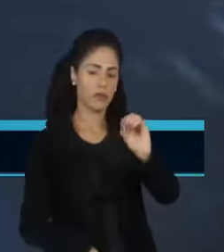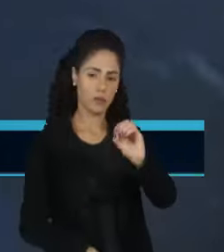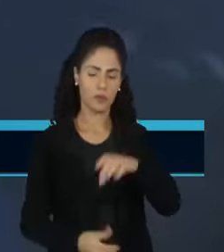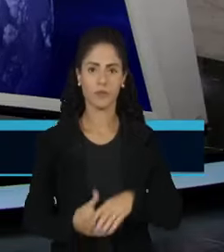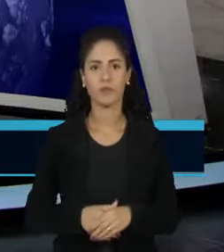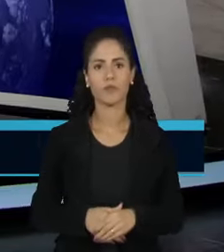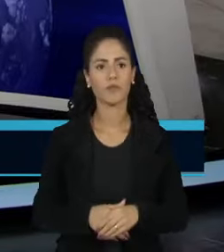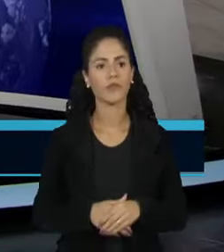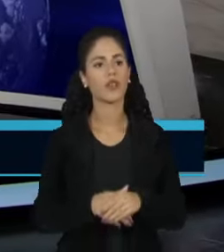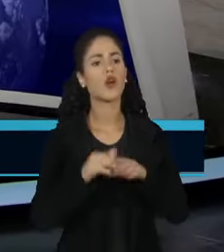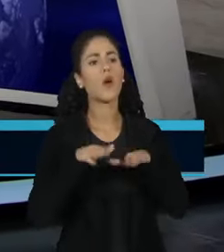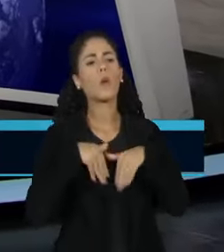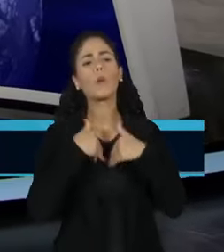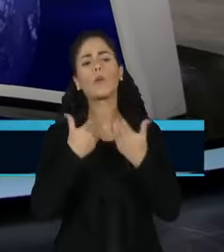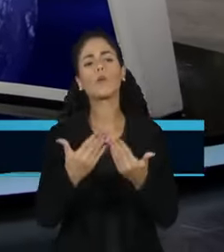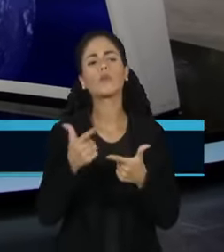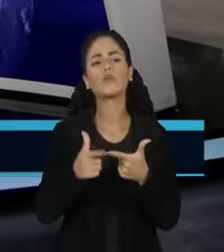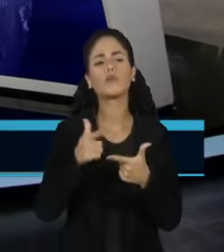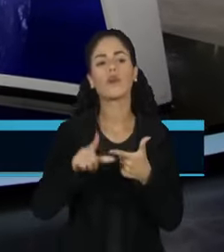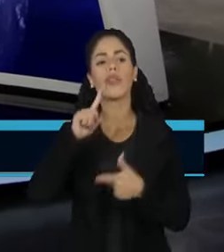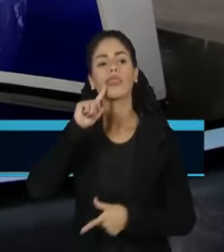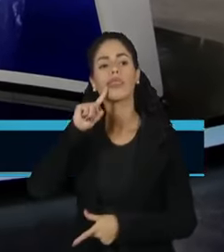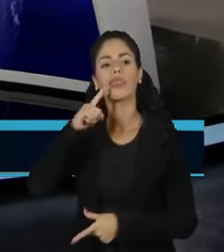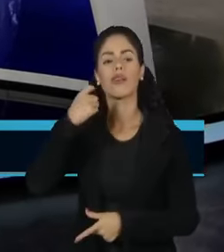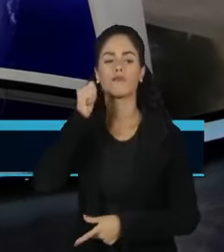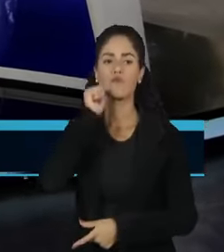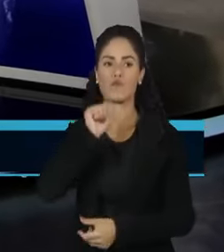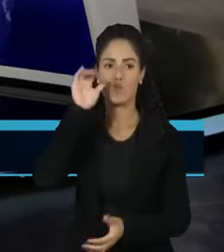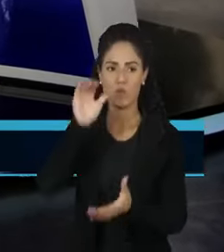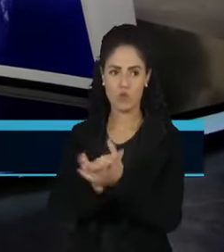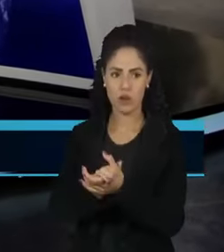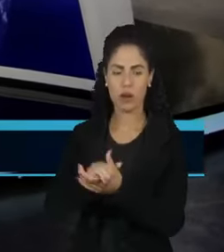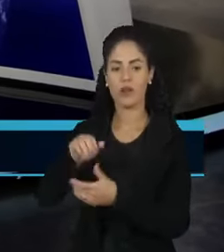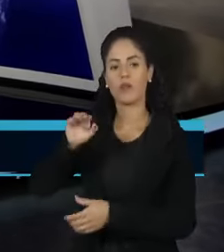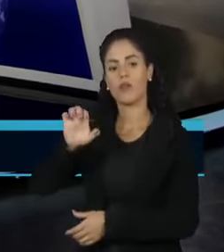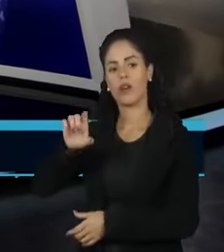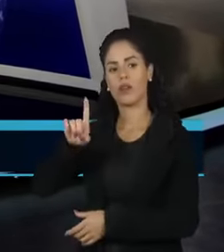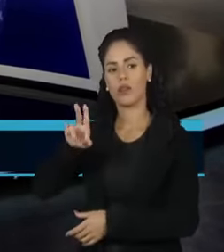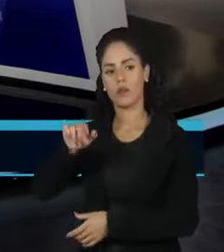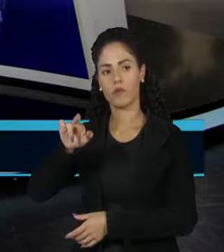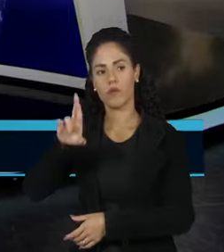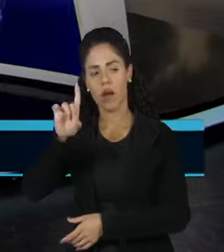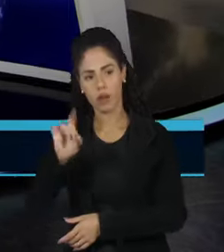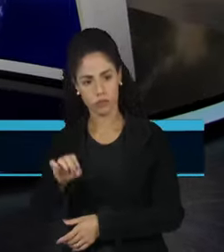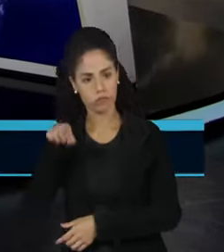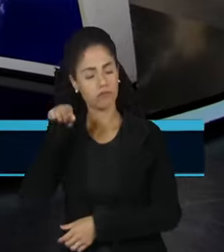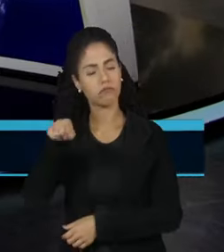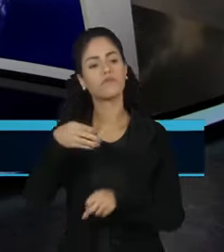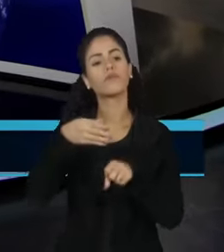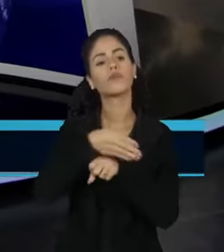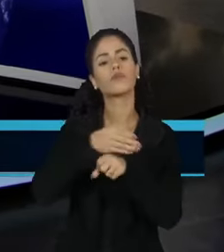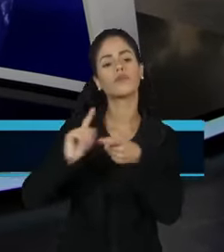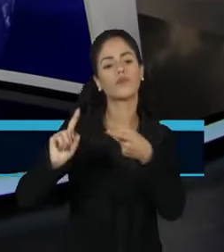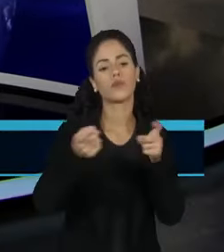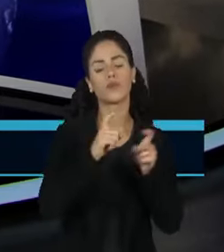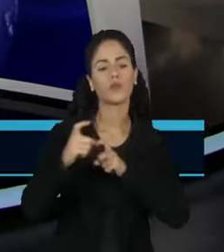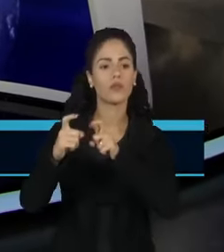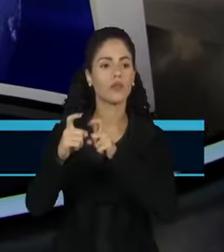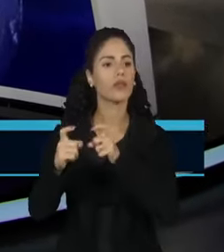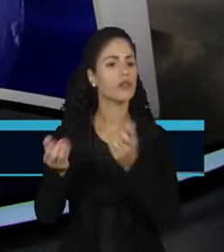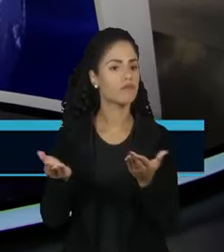Vila, qual o peso da denúncia de que a mulher do ex-comandante do Exército, Eduardo Vilas Boas, teria participado, né, dessa reunião convocada